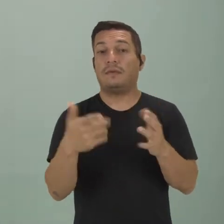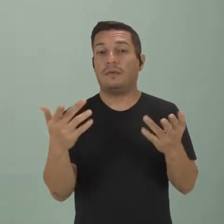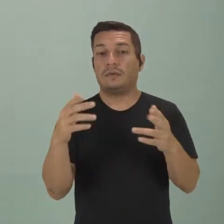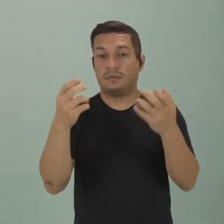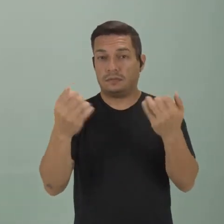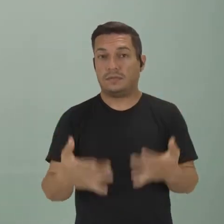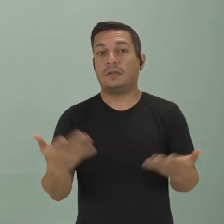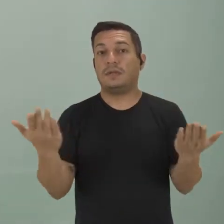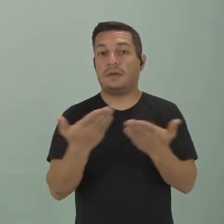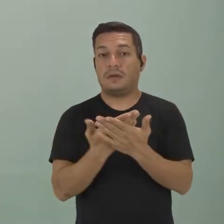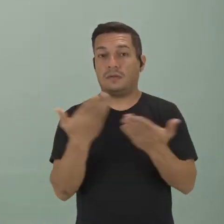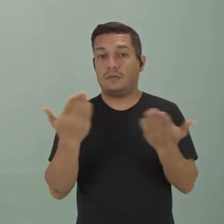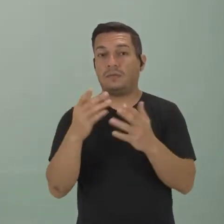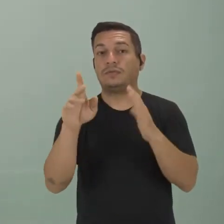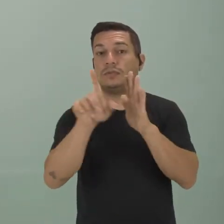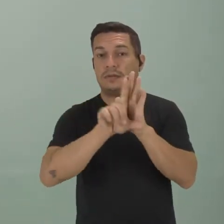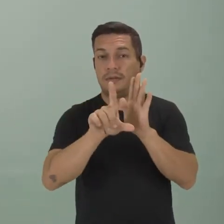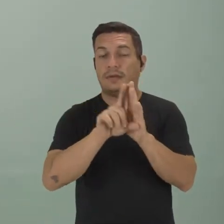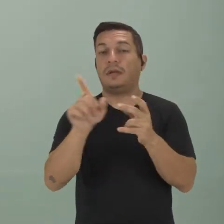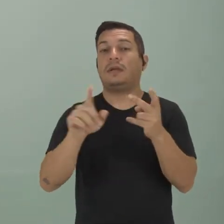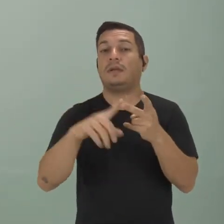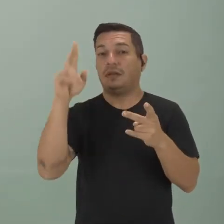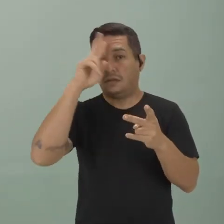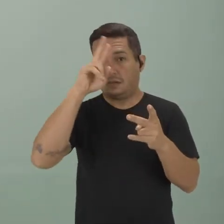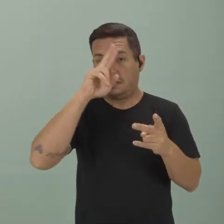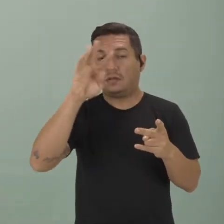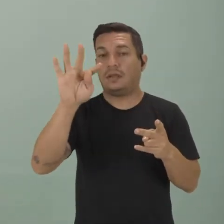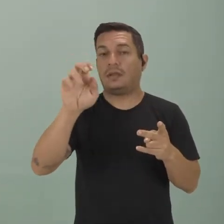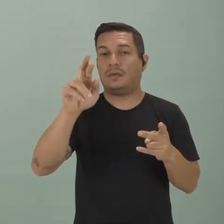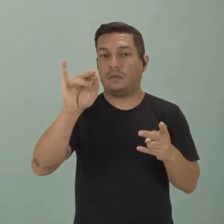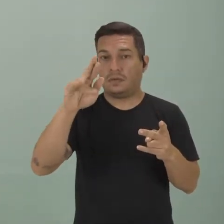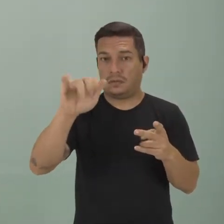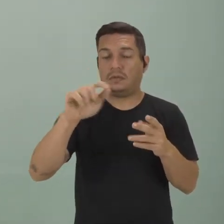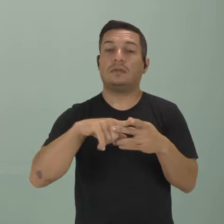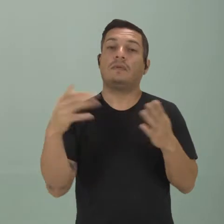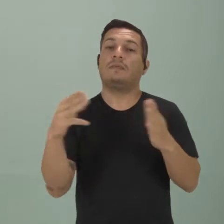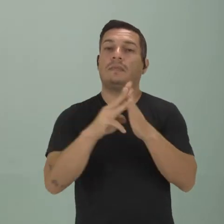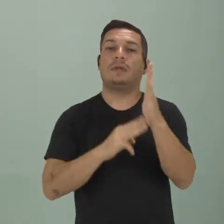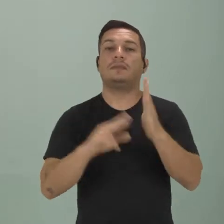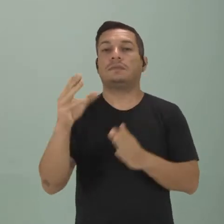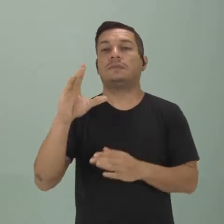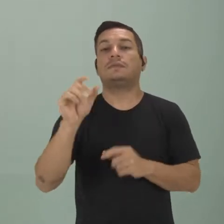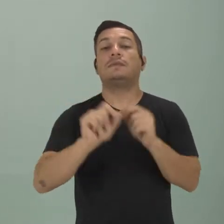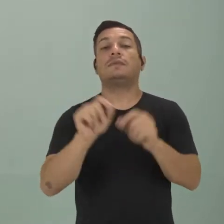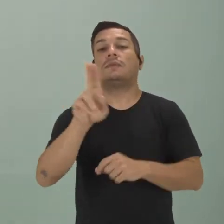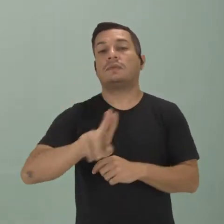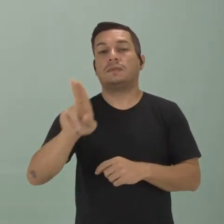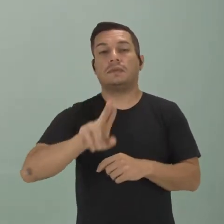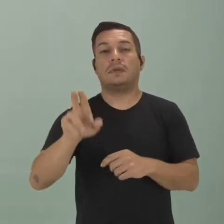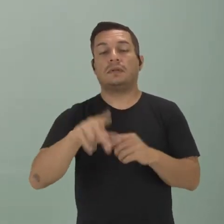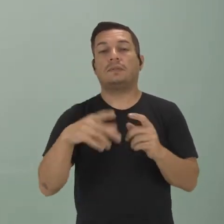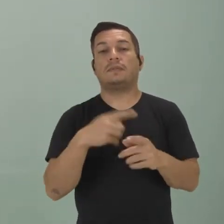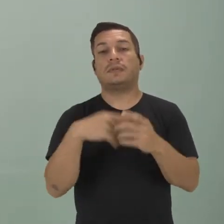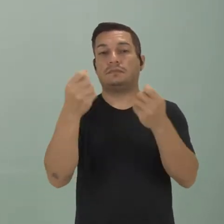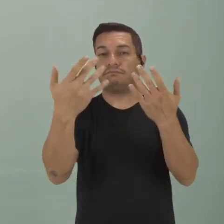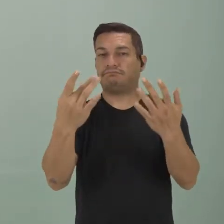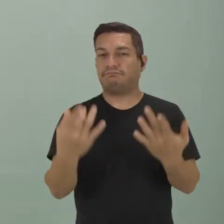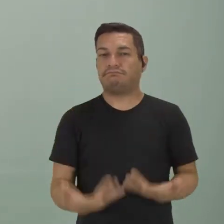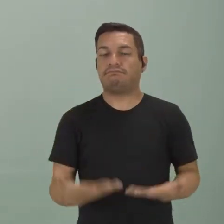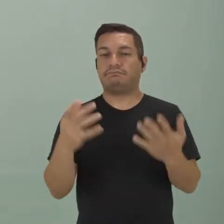hoje, a diferença de lei e teoria. Então, pessoal, o método científico, na verdade, ele é usado